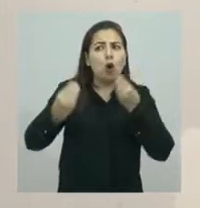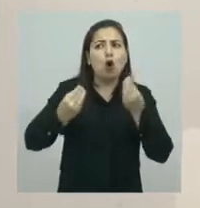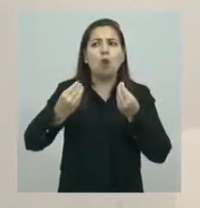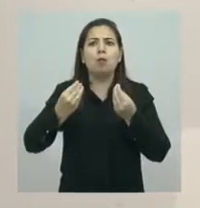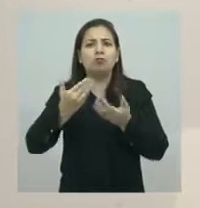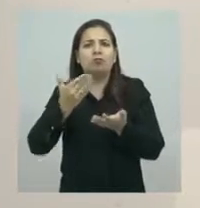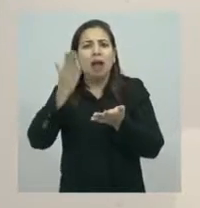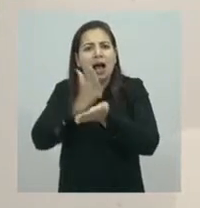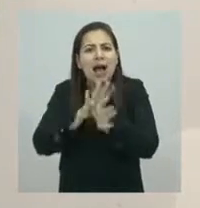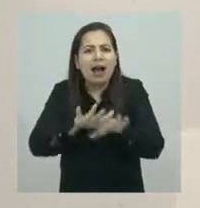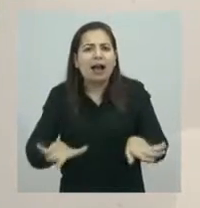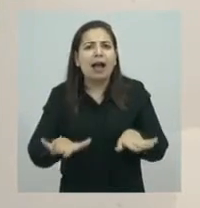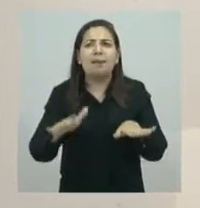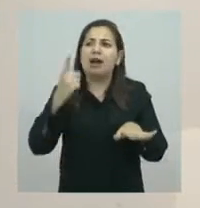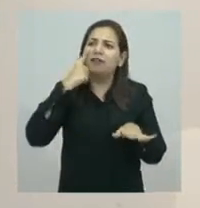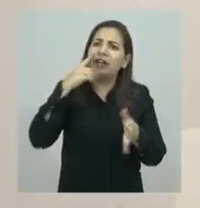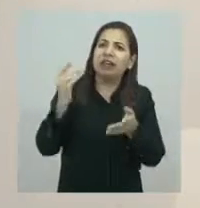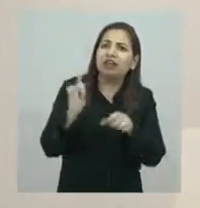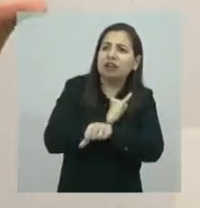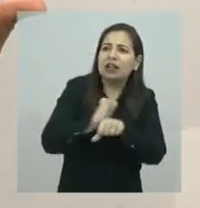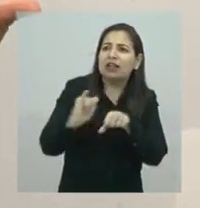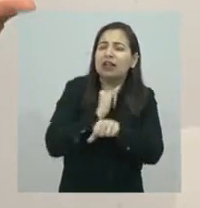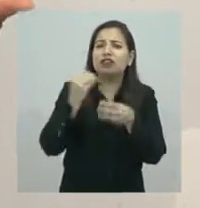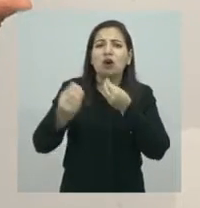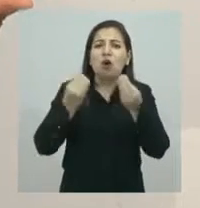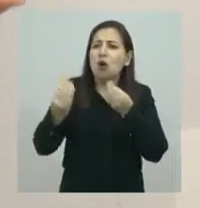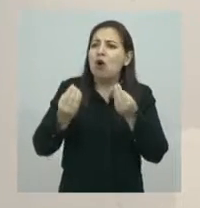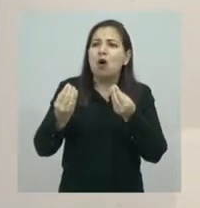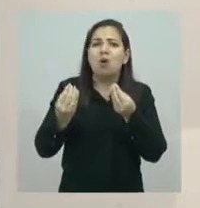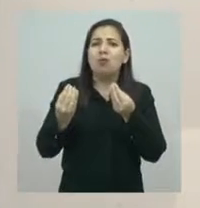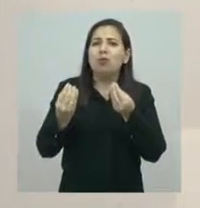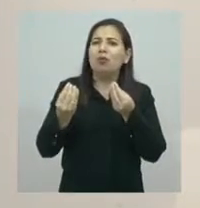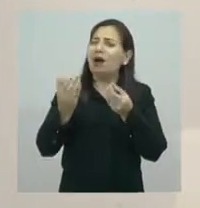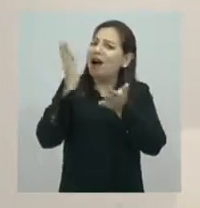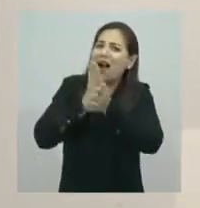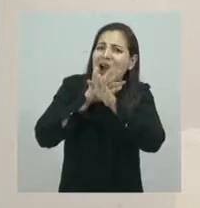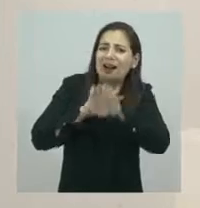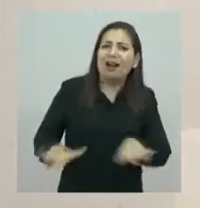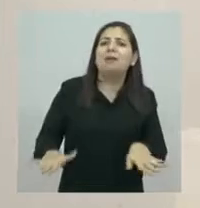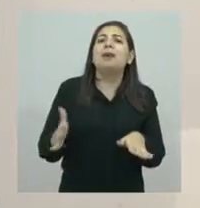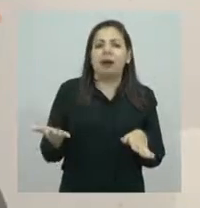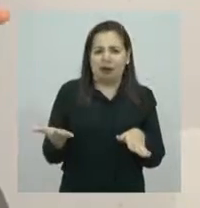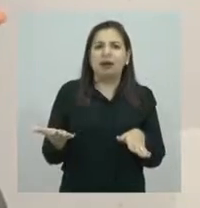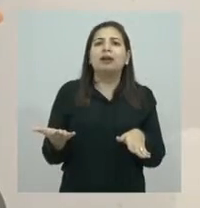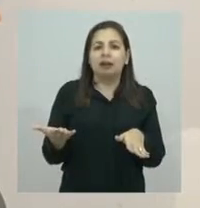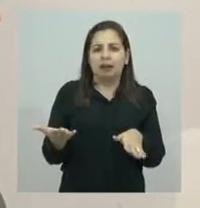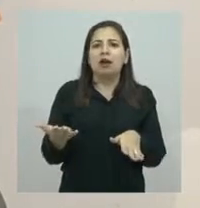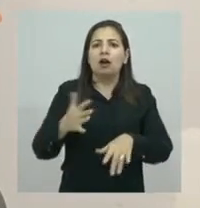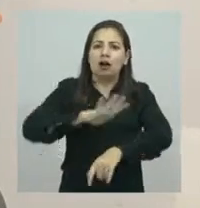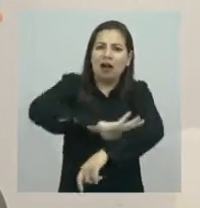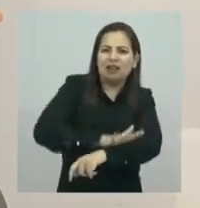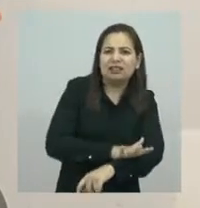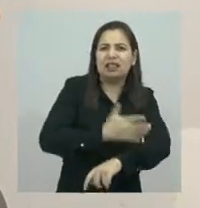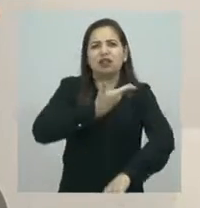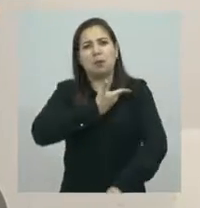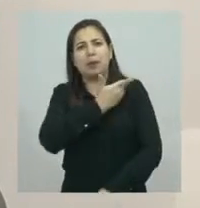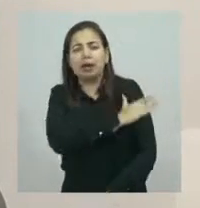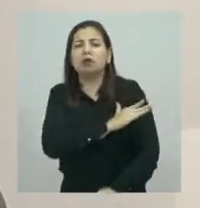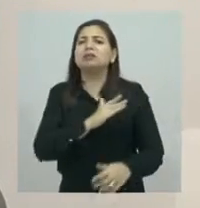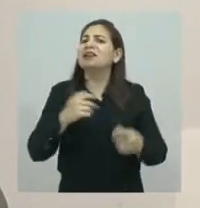que a gente encontre maneiras, formas de como a gente pode eliminar isso. Porque